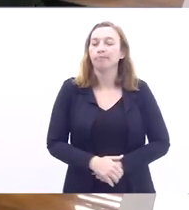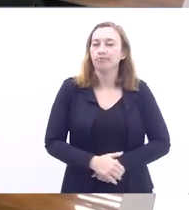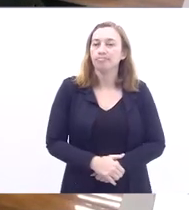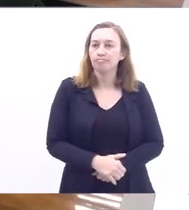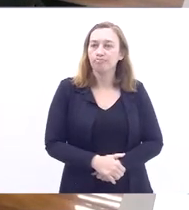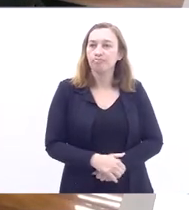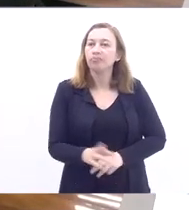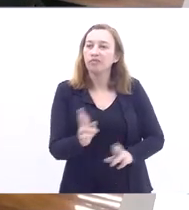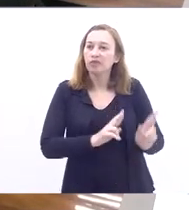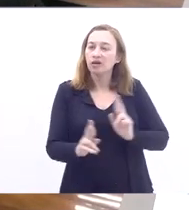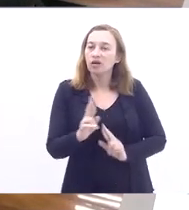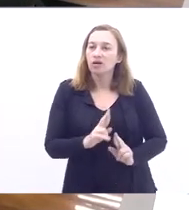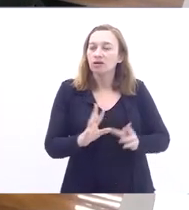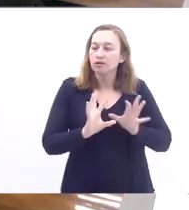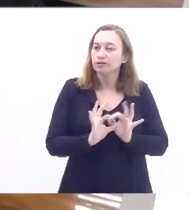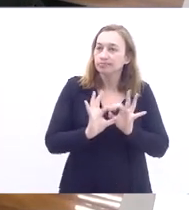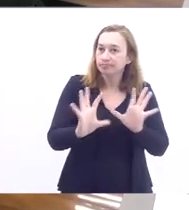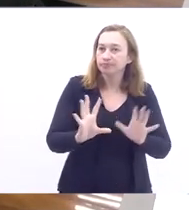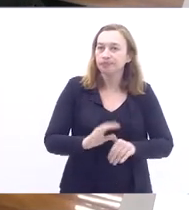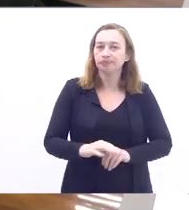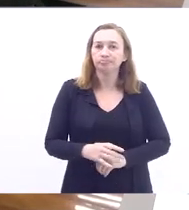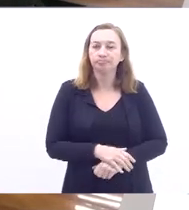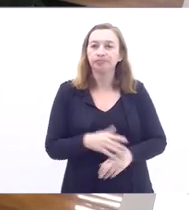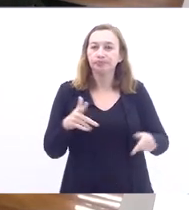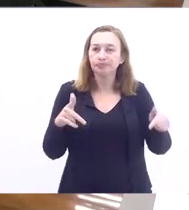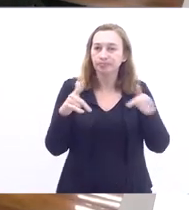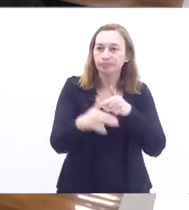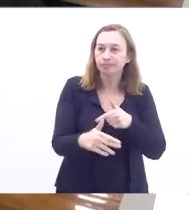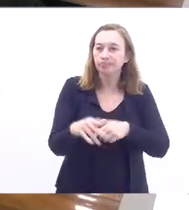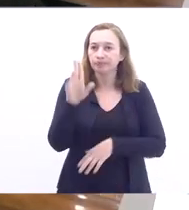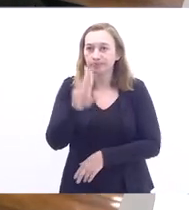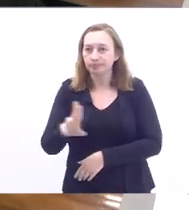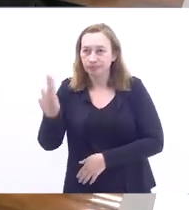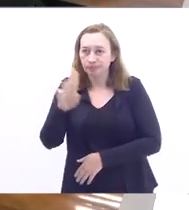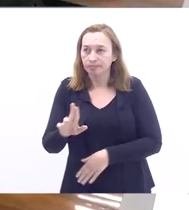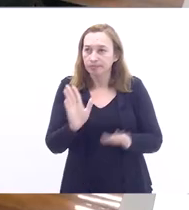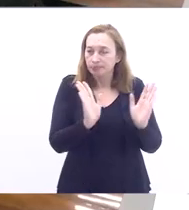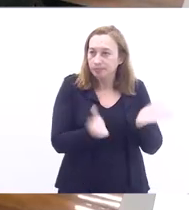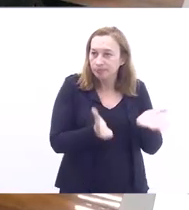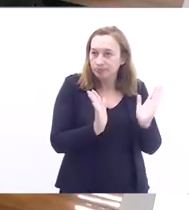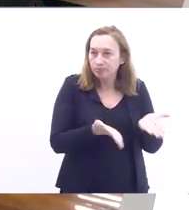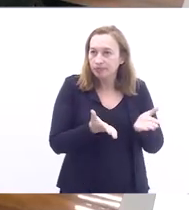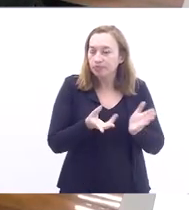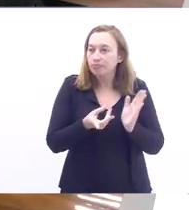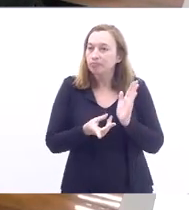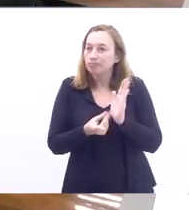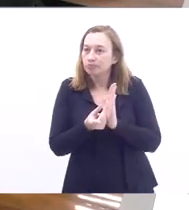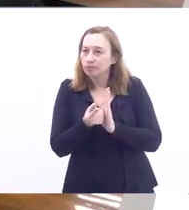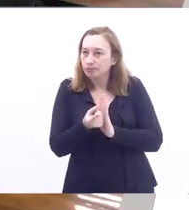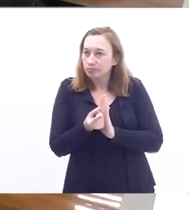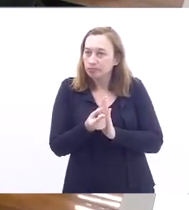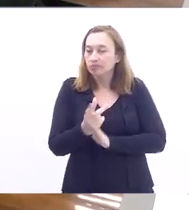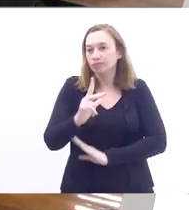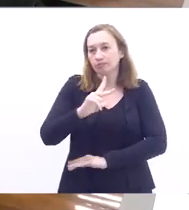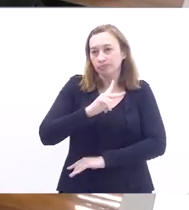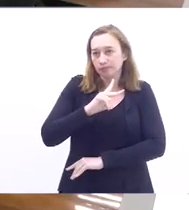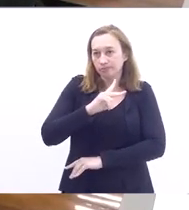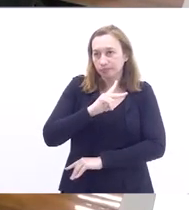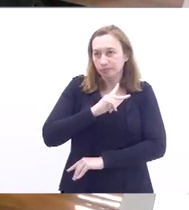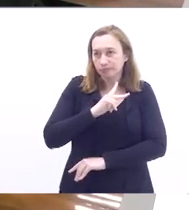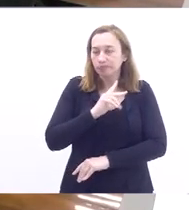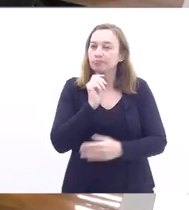e em relação a autonomia empresa que a universidade hoje com orçamento em pessoal